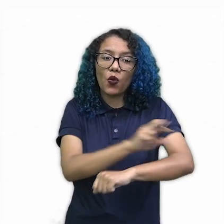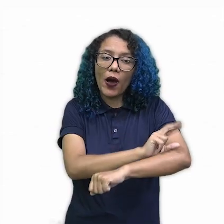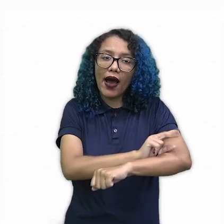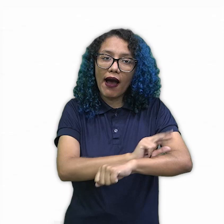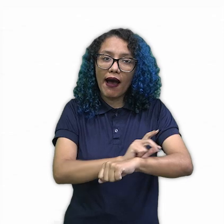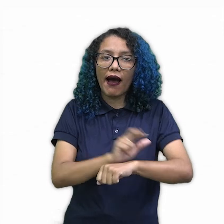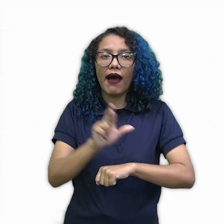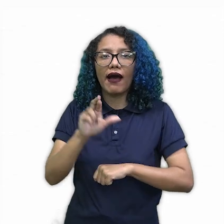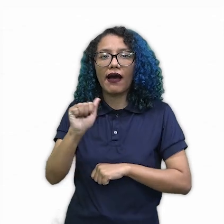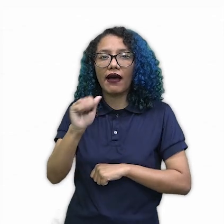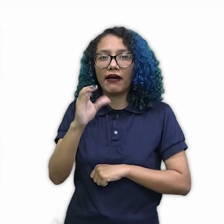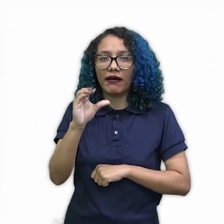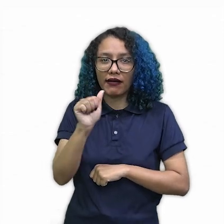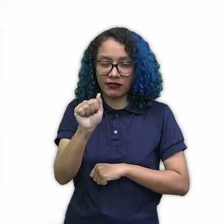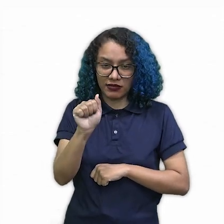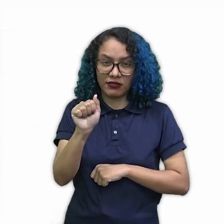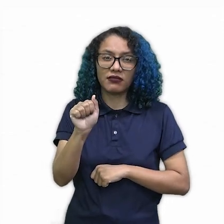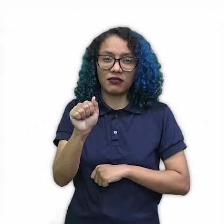Nós estamos nos